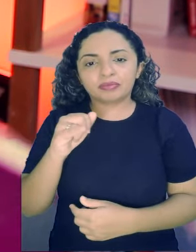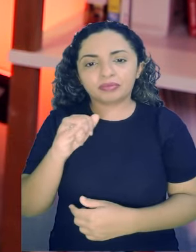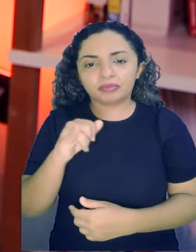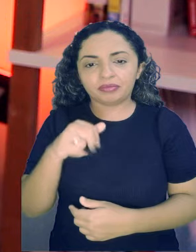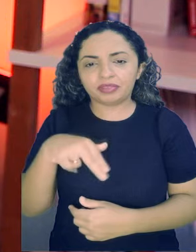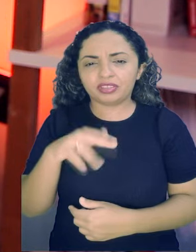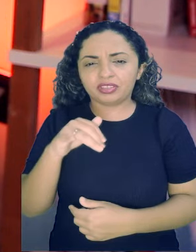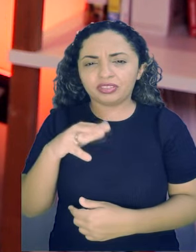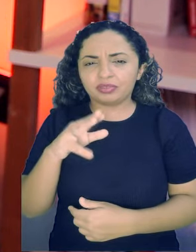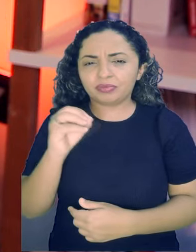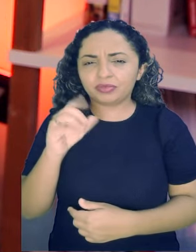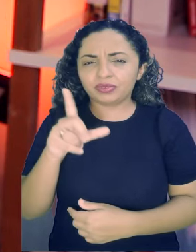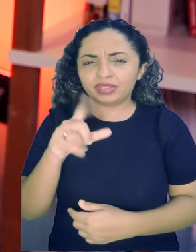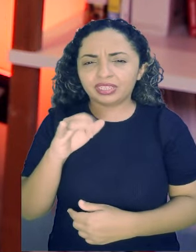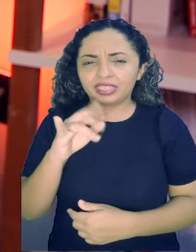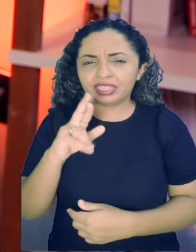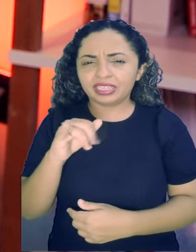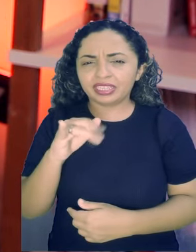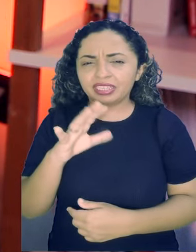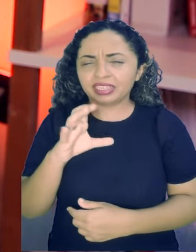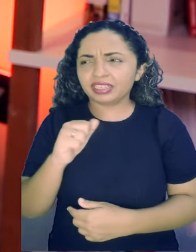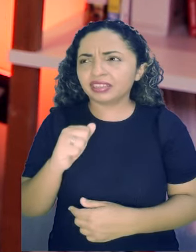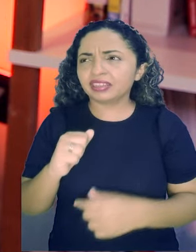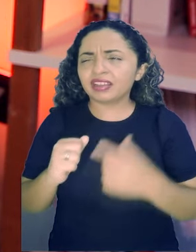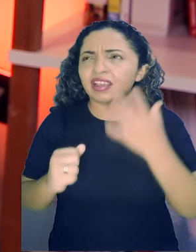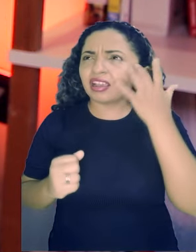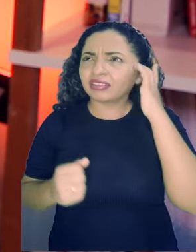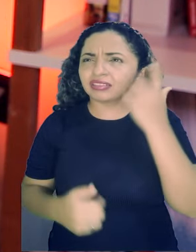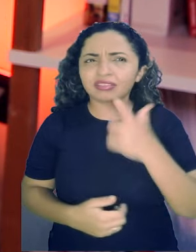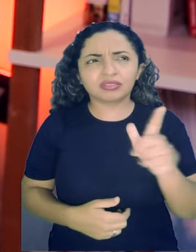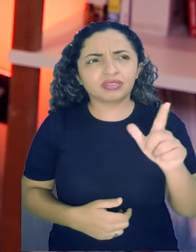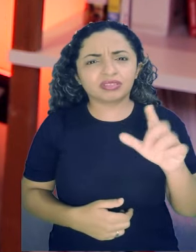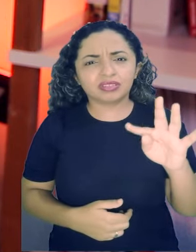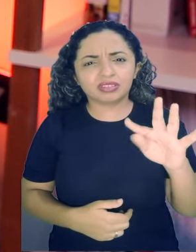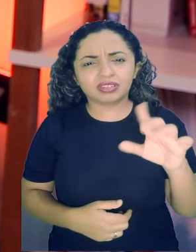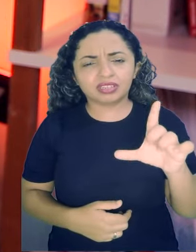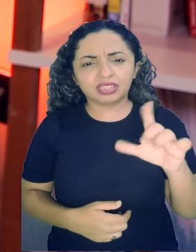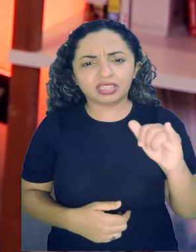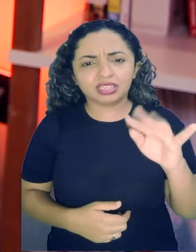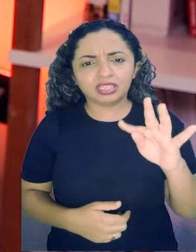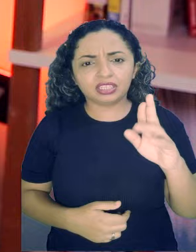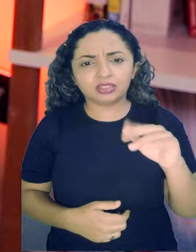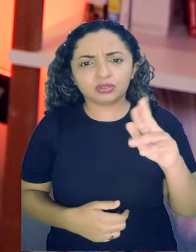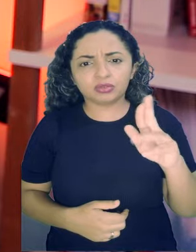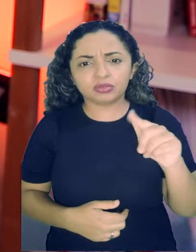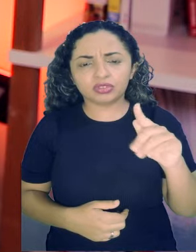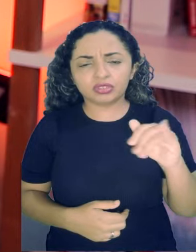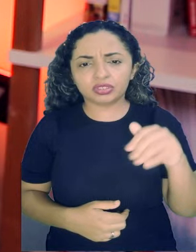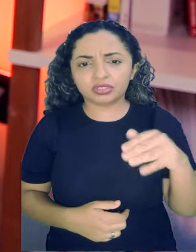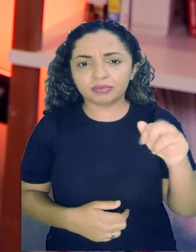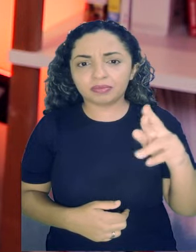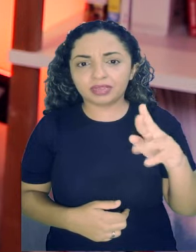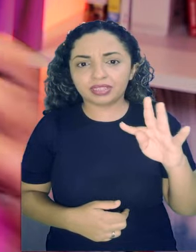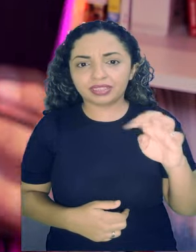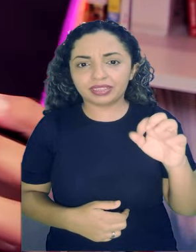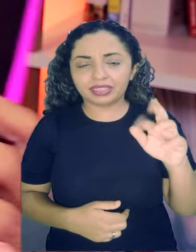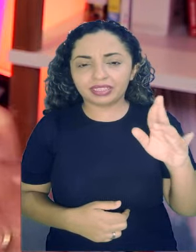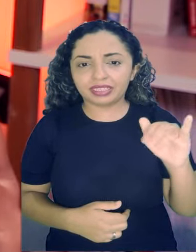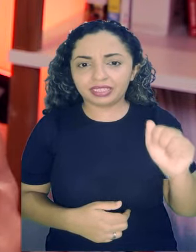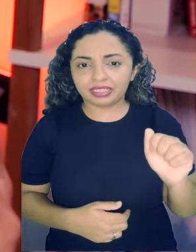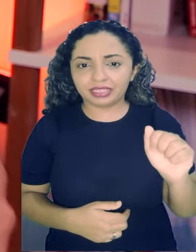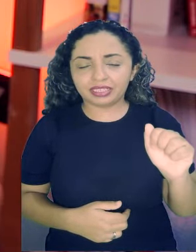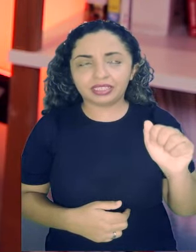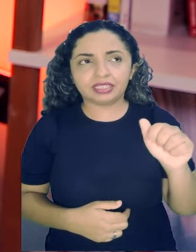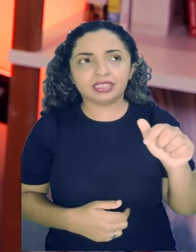que é um livro de 89, mas também tem um Liturgia. Liturgia, peraí. Liturgia da Matéria de 82, então, que foi lançado nos